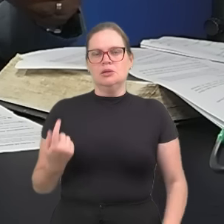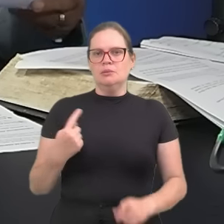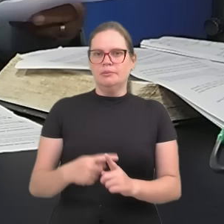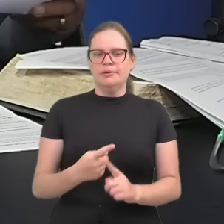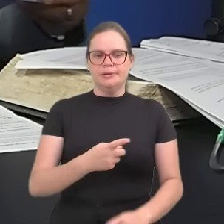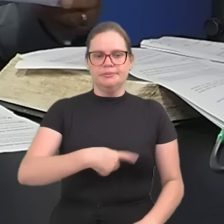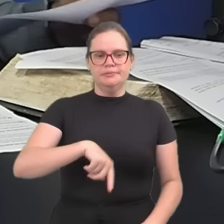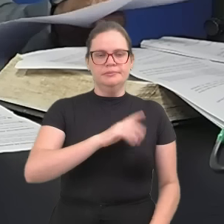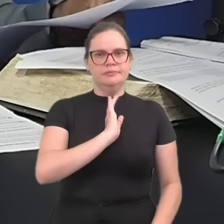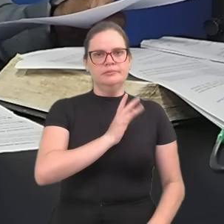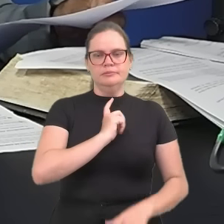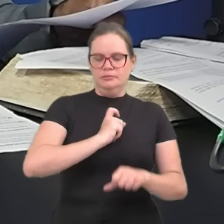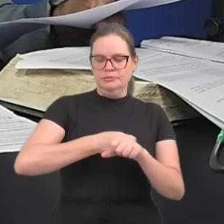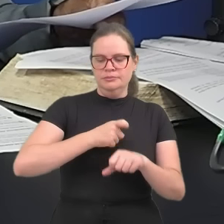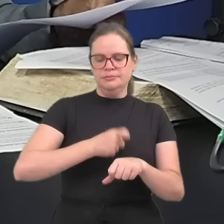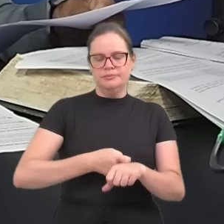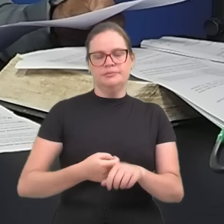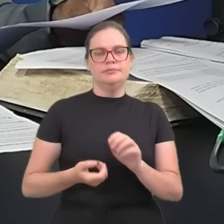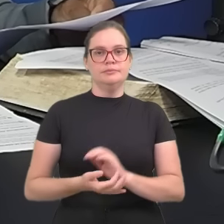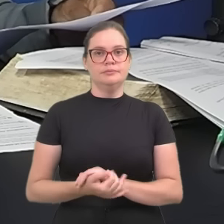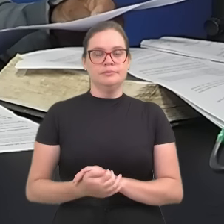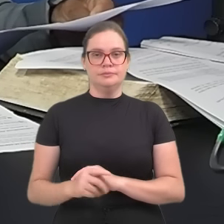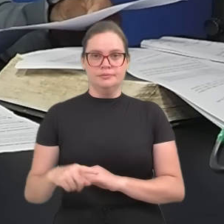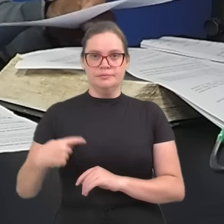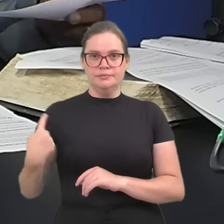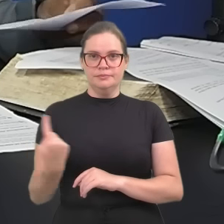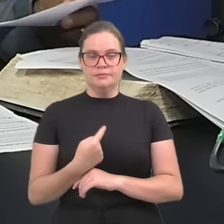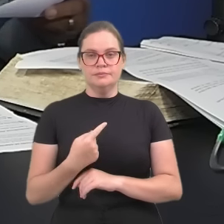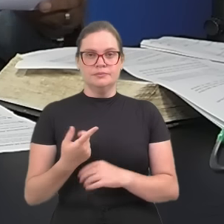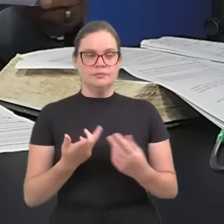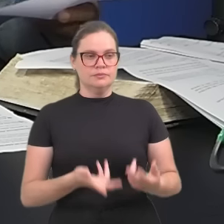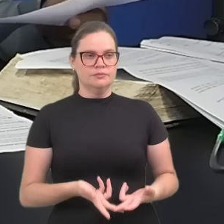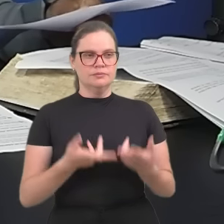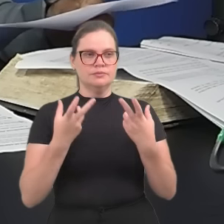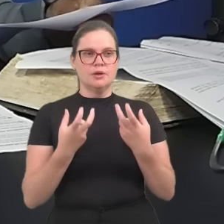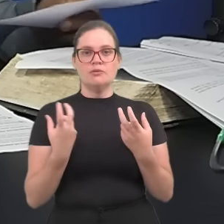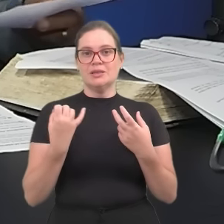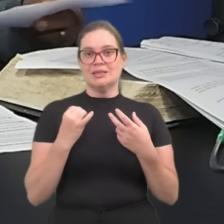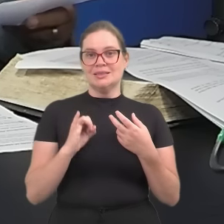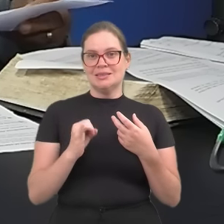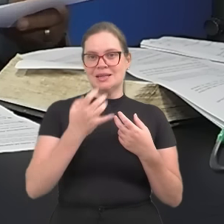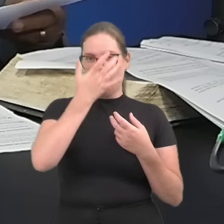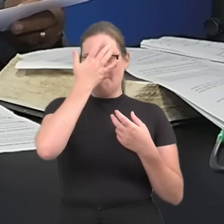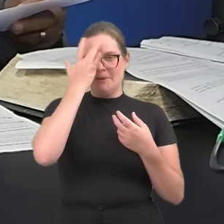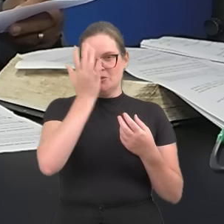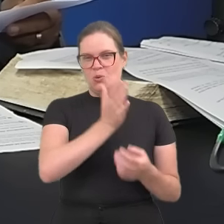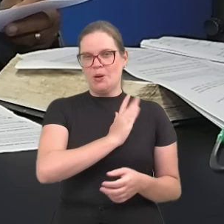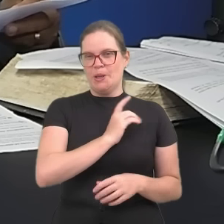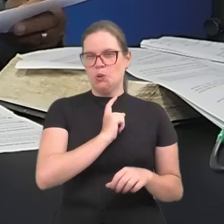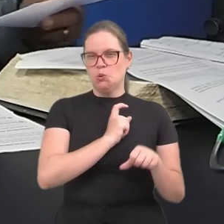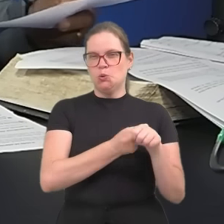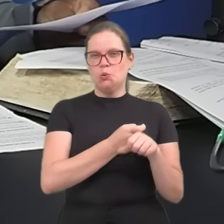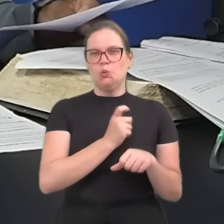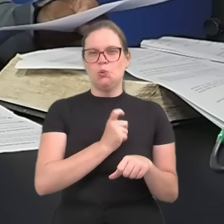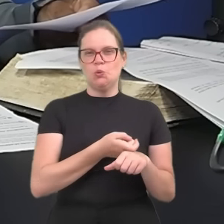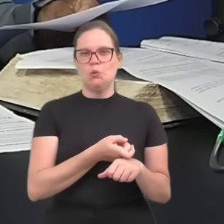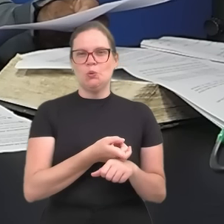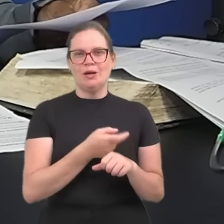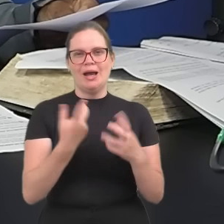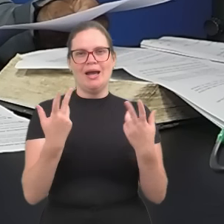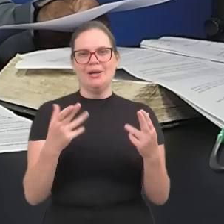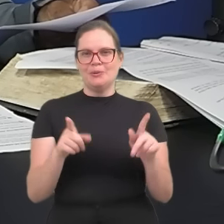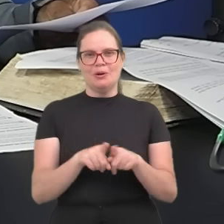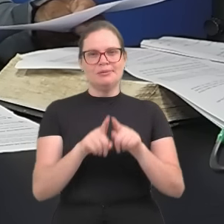pela dureza do coração. Então, nós vemos aqui, quando o homem endurece seu coração, aí os olhos dele também